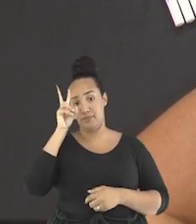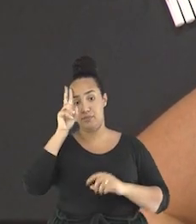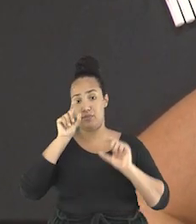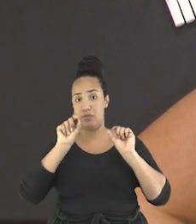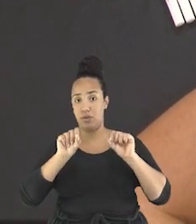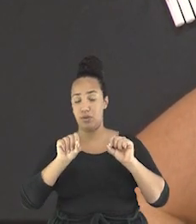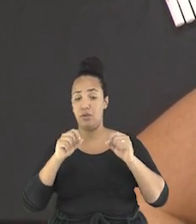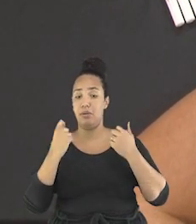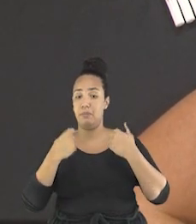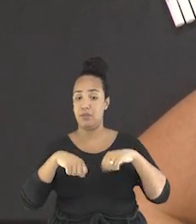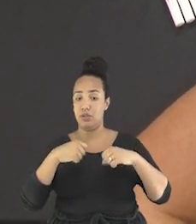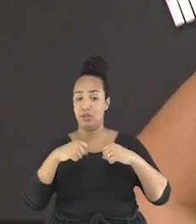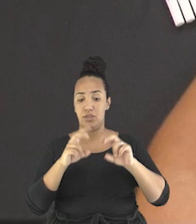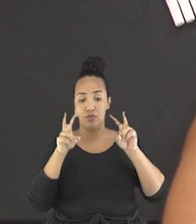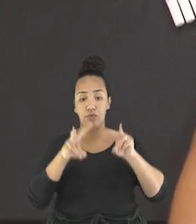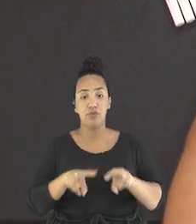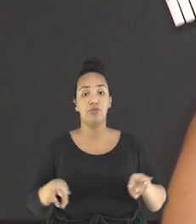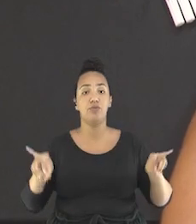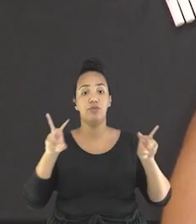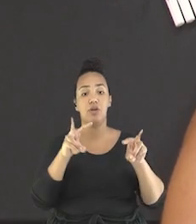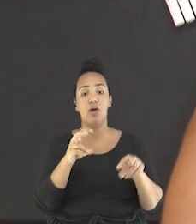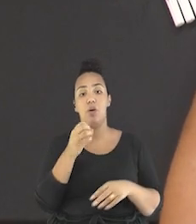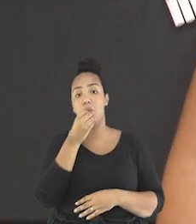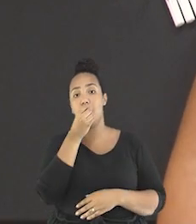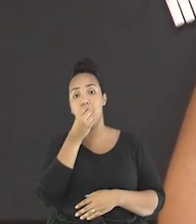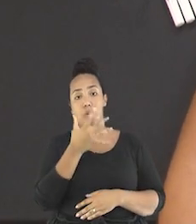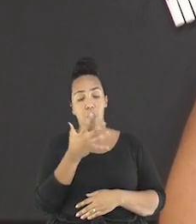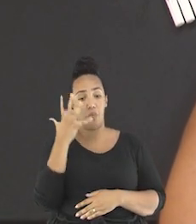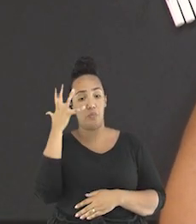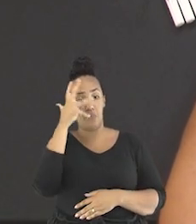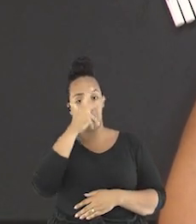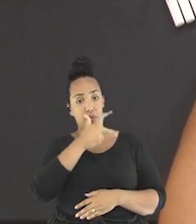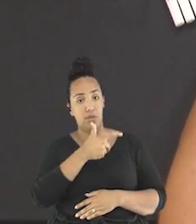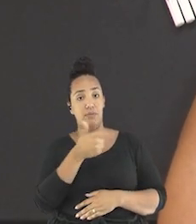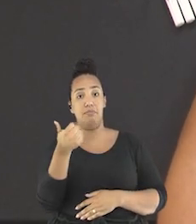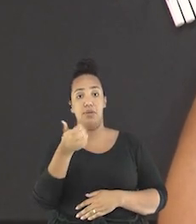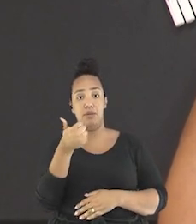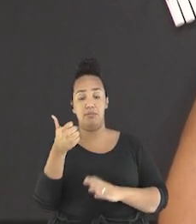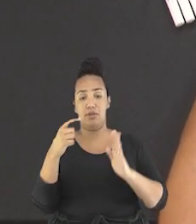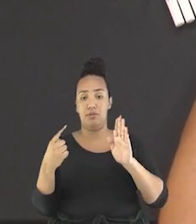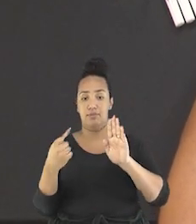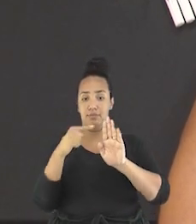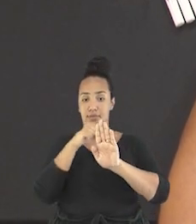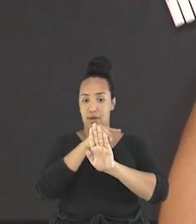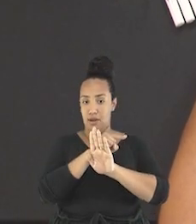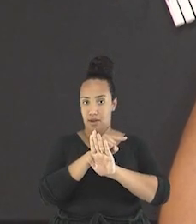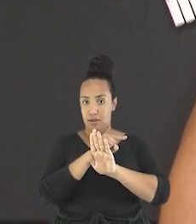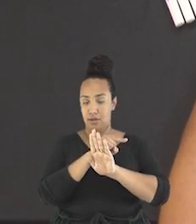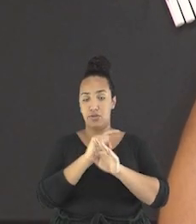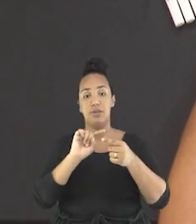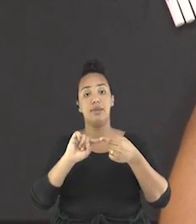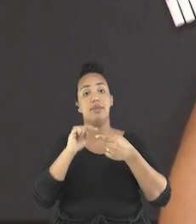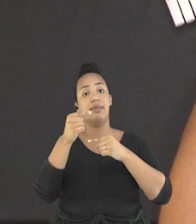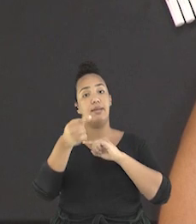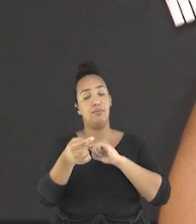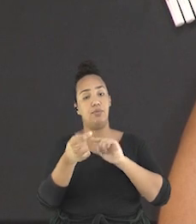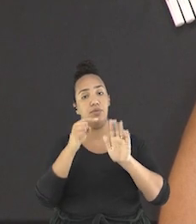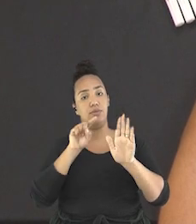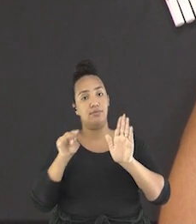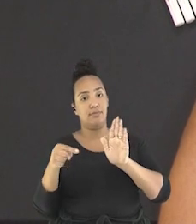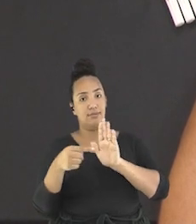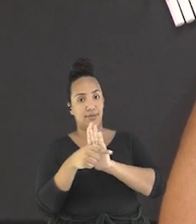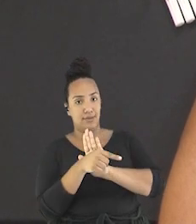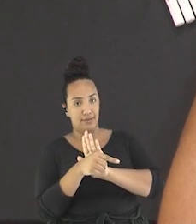final. Só se lembrem sempre, para ficar legal, para ficar o visual bonito, uma tirinha primeiro começa por baixo, assim,